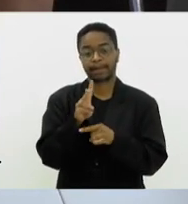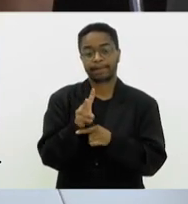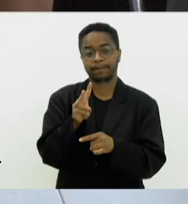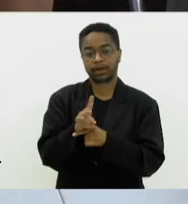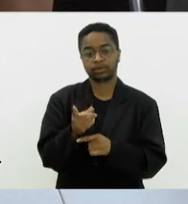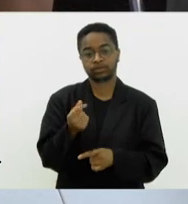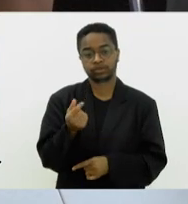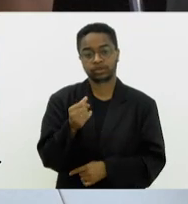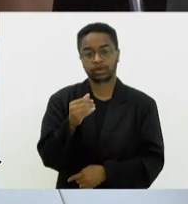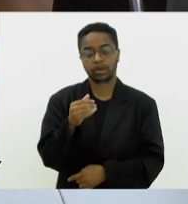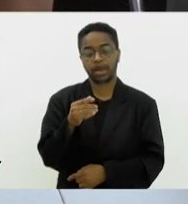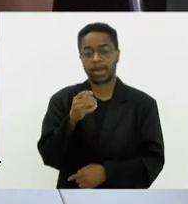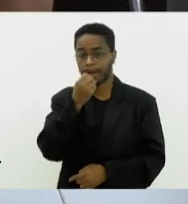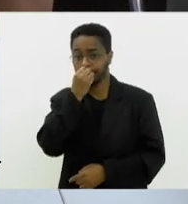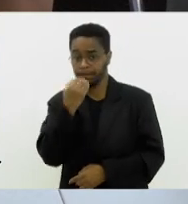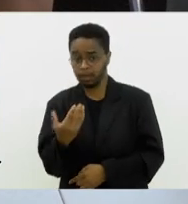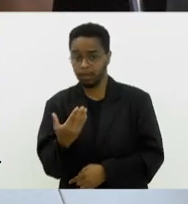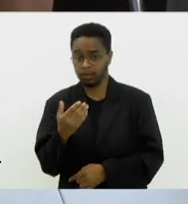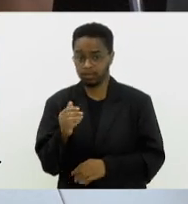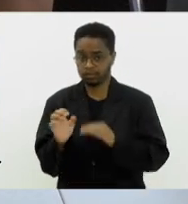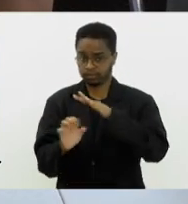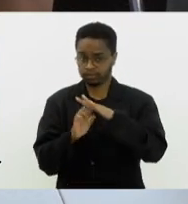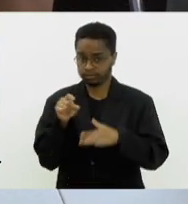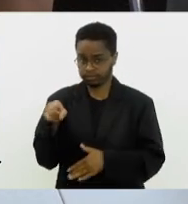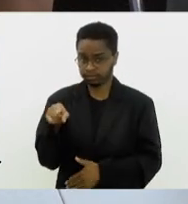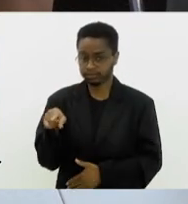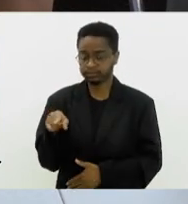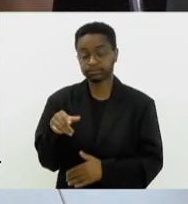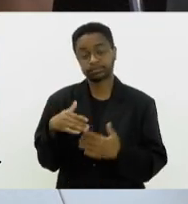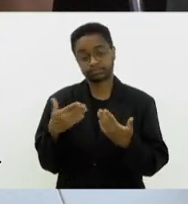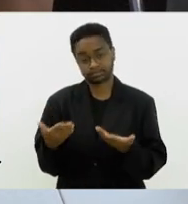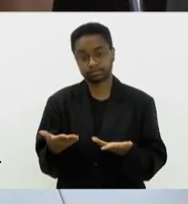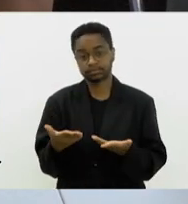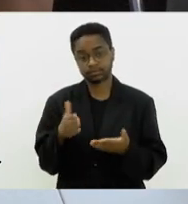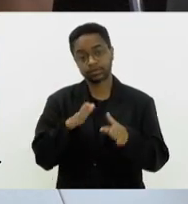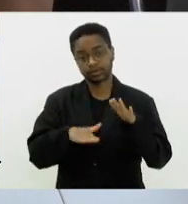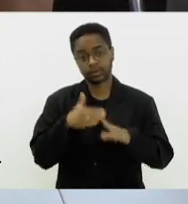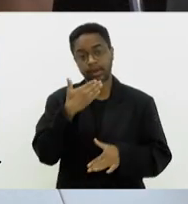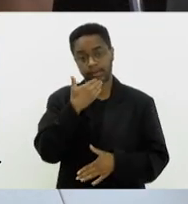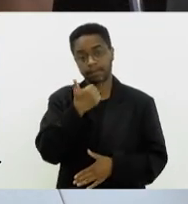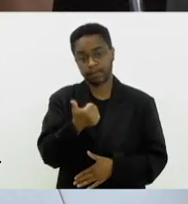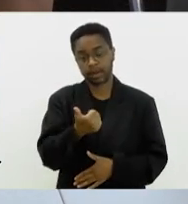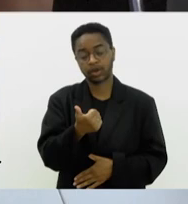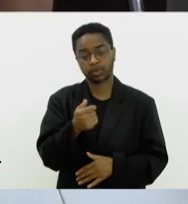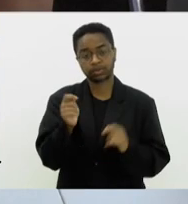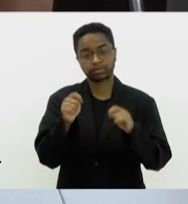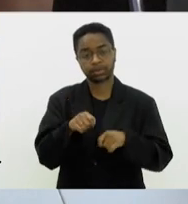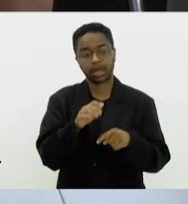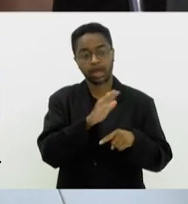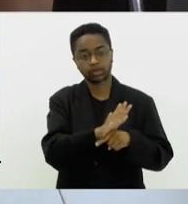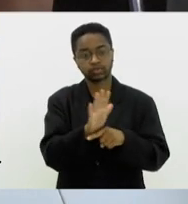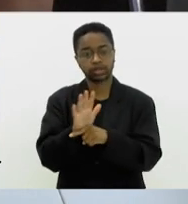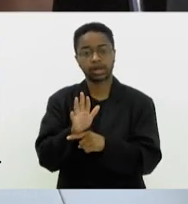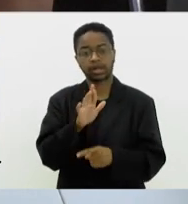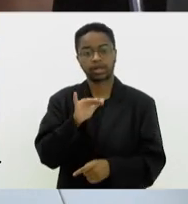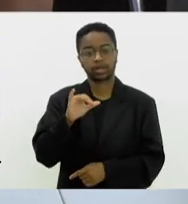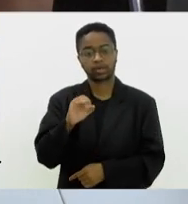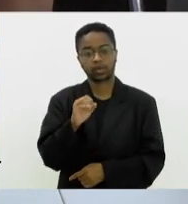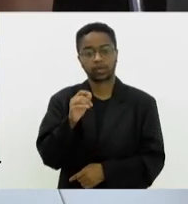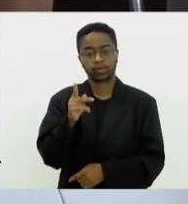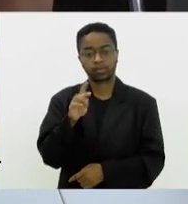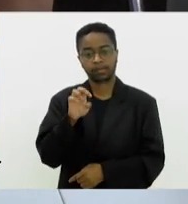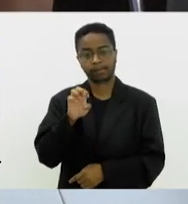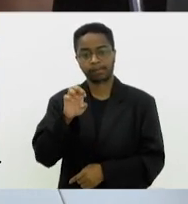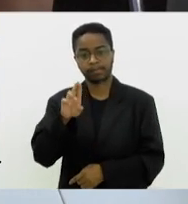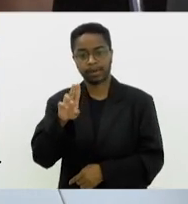consignado é bom para essa empresa, ele seria ainda melhor para capitalizar o Rio Previdência, que